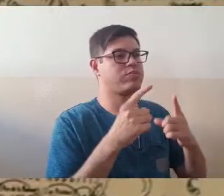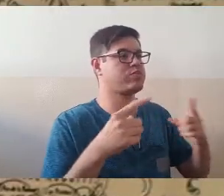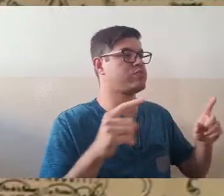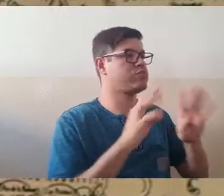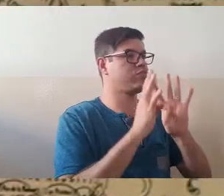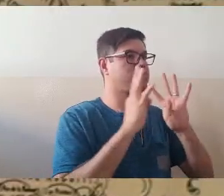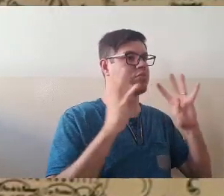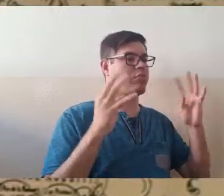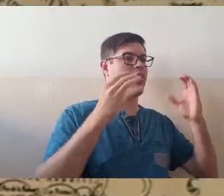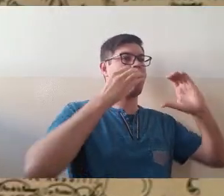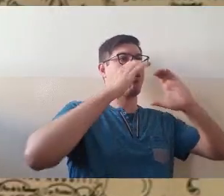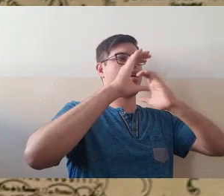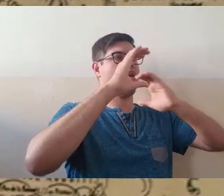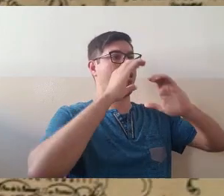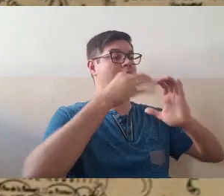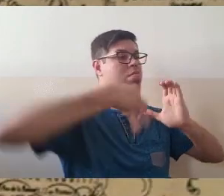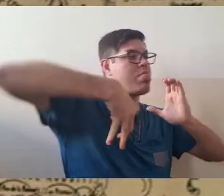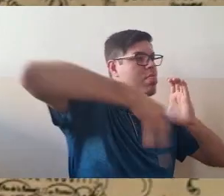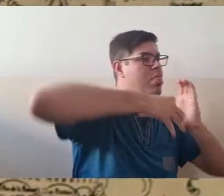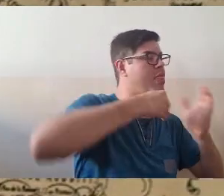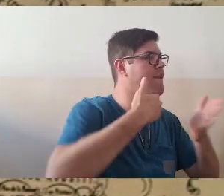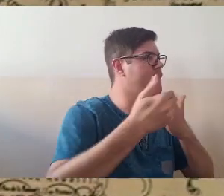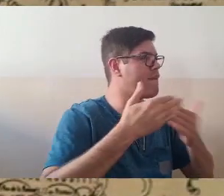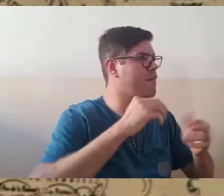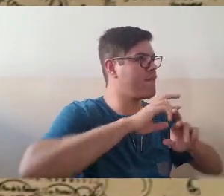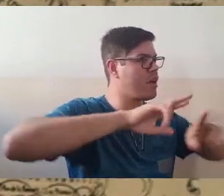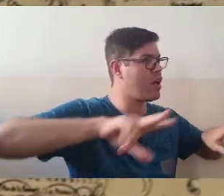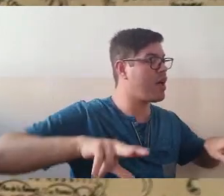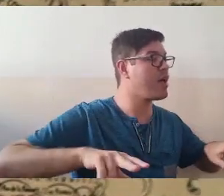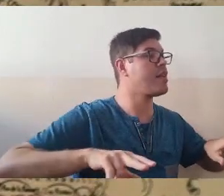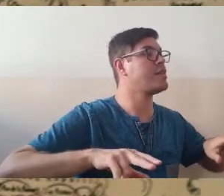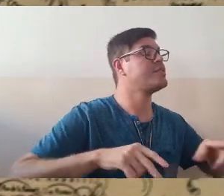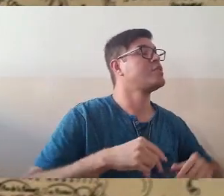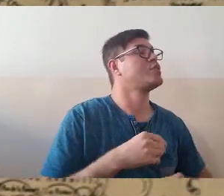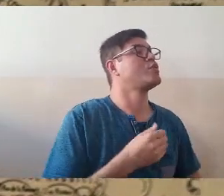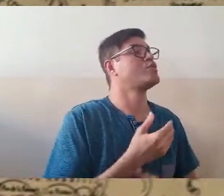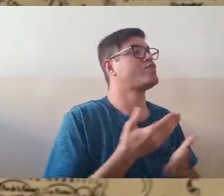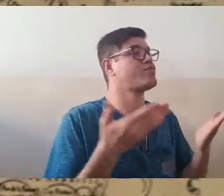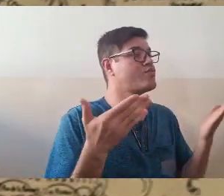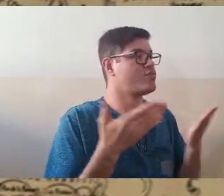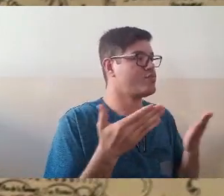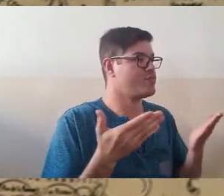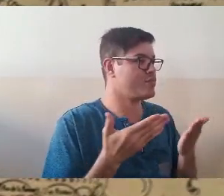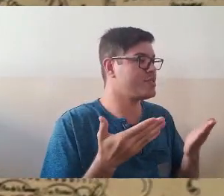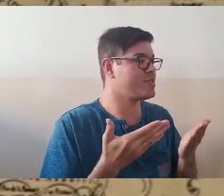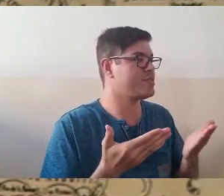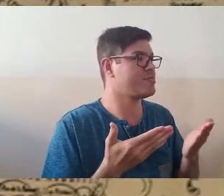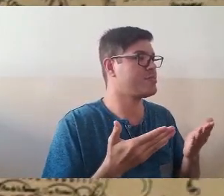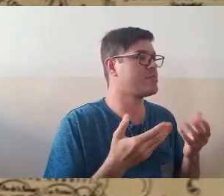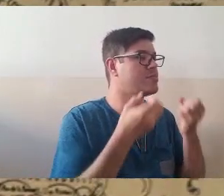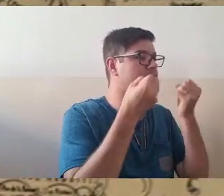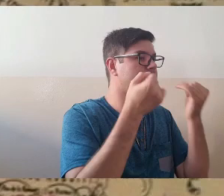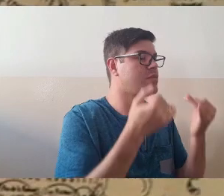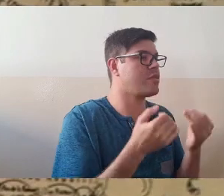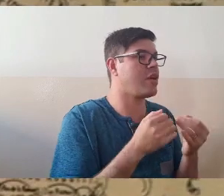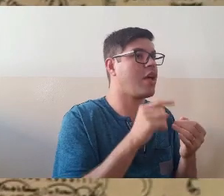querido, amado Ednelson da Silva, hoje do Pé de Moleque, né? Que é a nossa grande